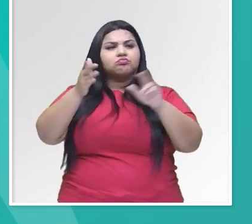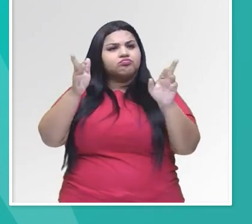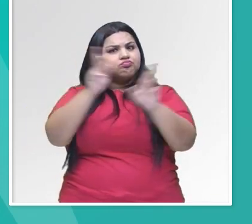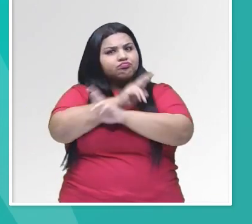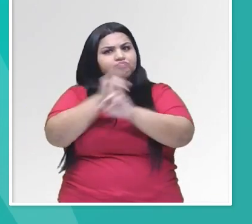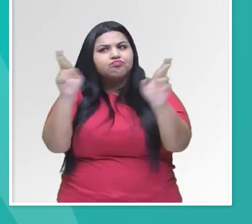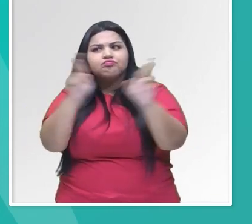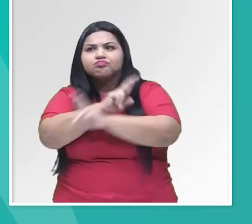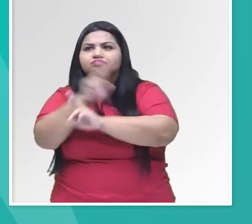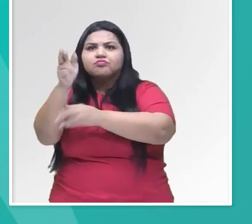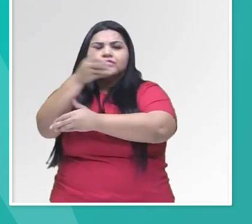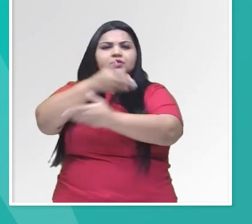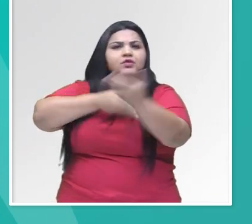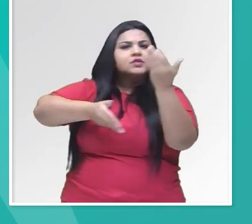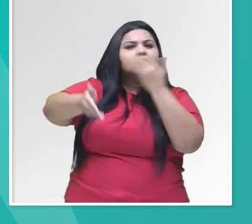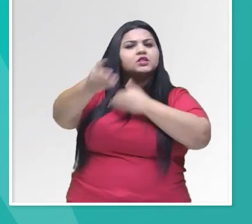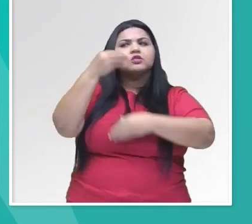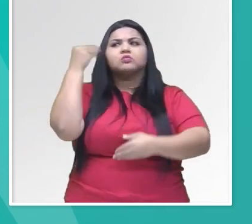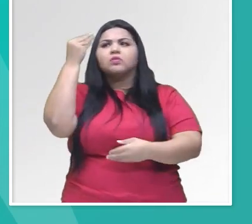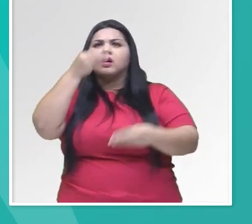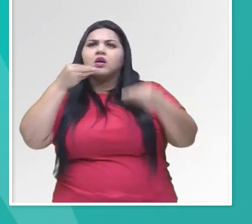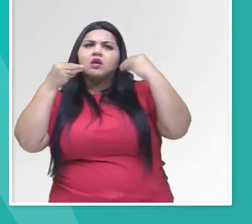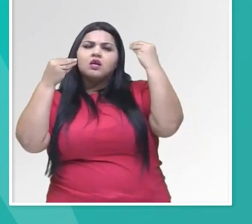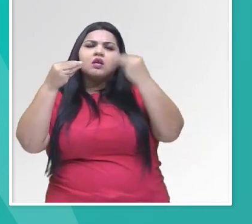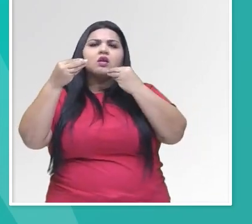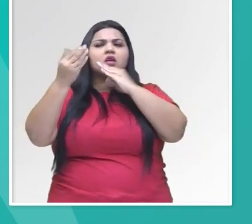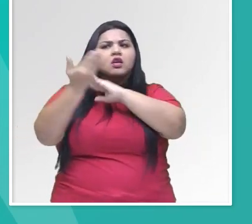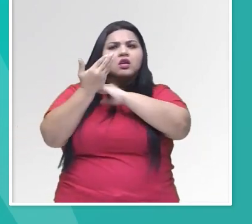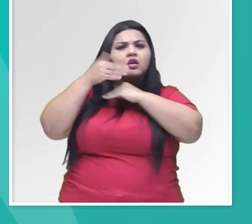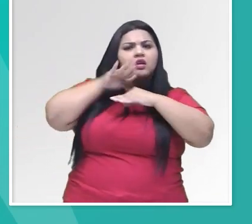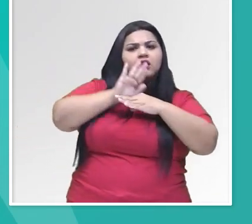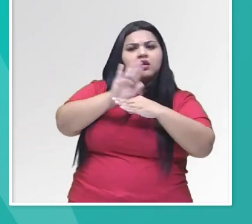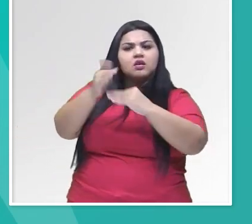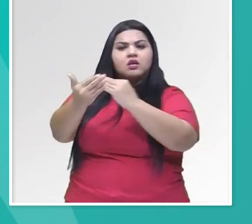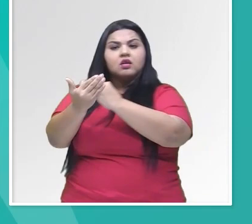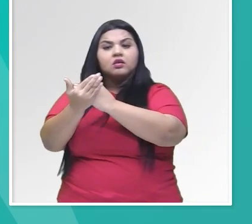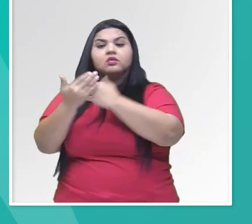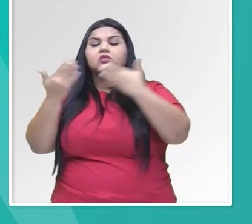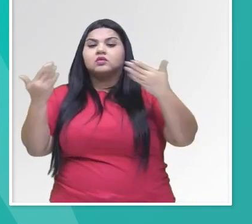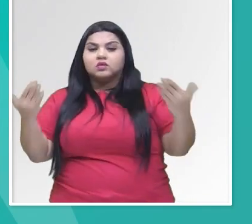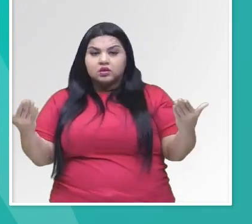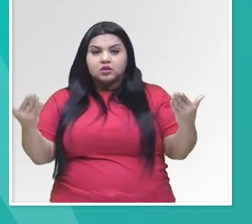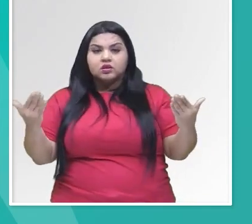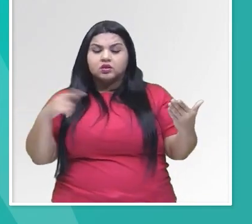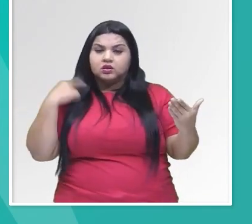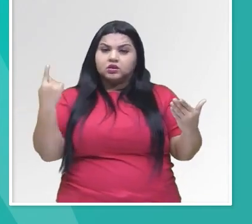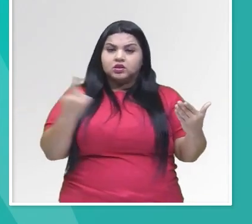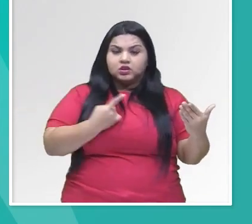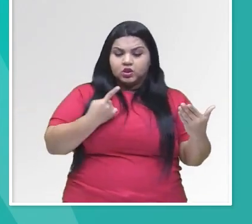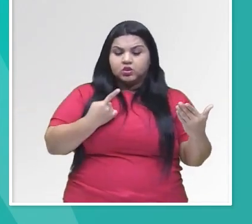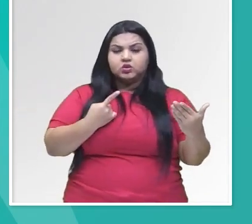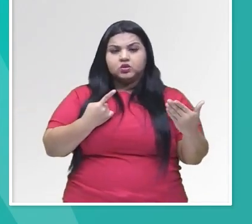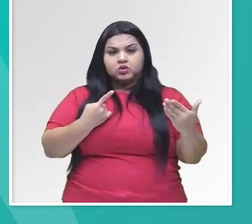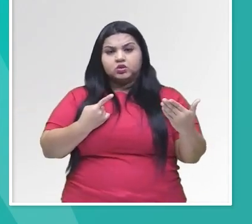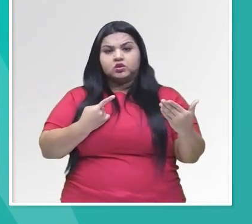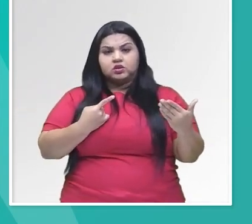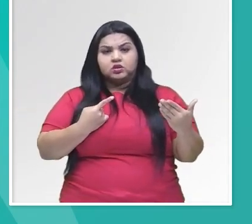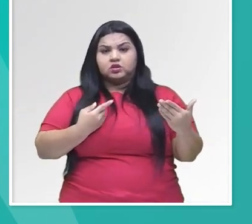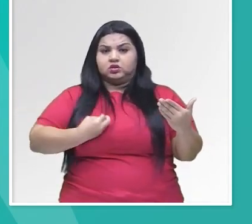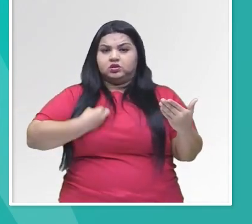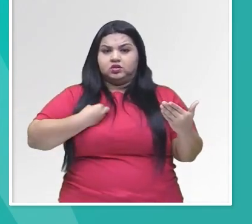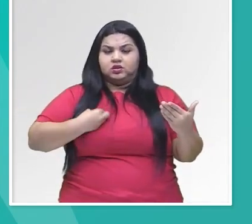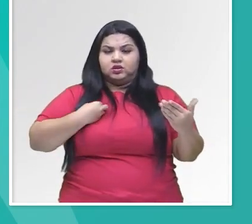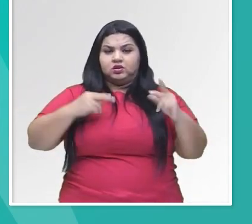intercâmbio de convivência, de experiência, de ajuda. Então, a nossa sobrevivência, a